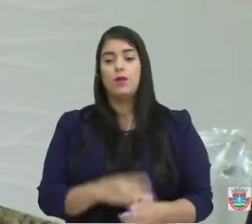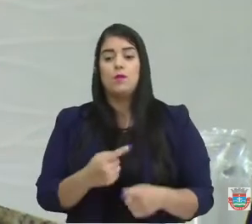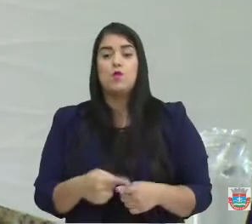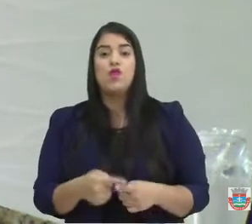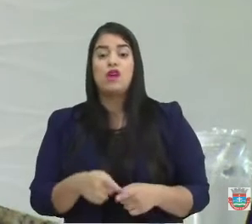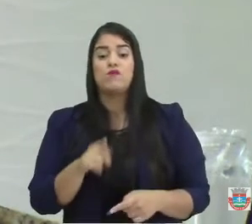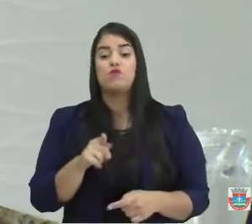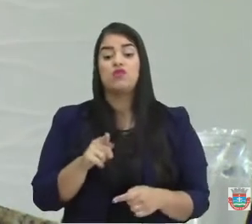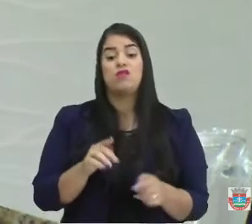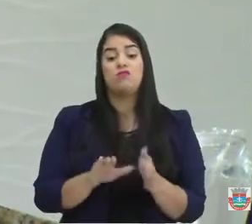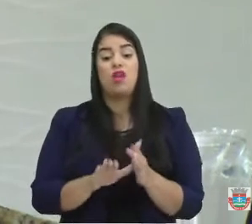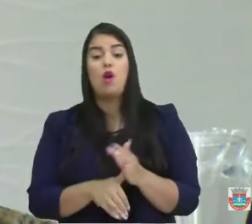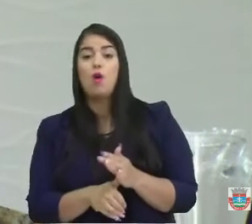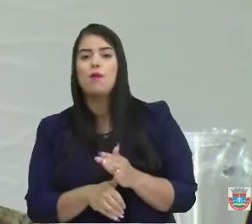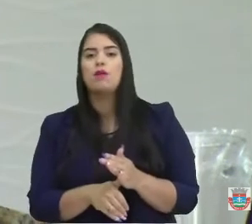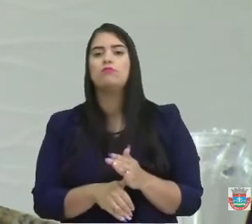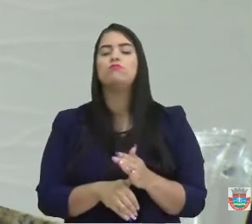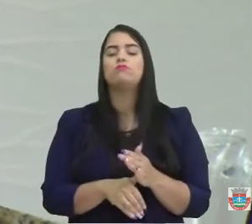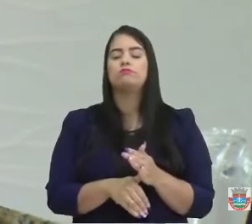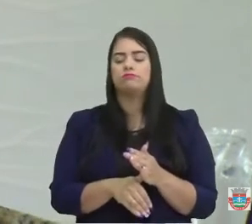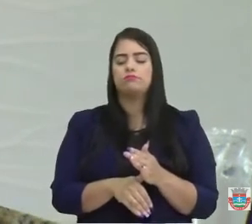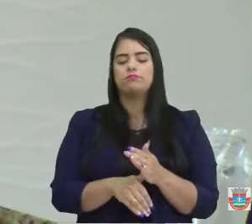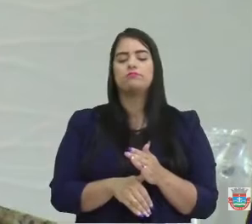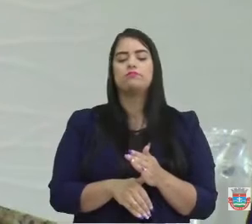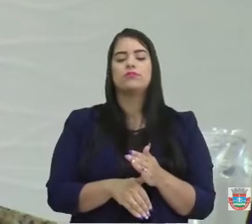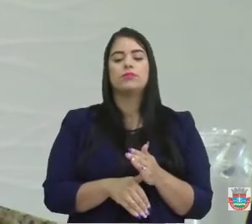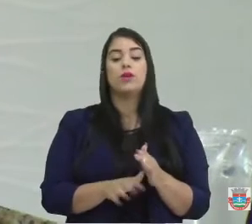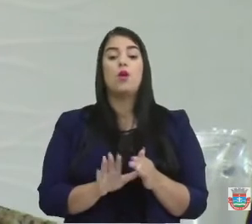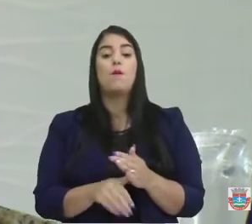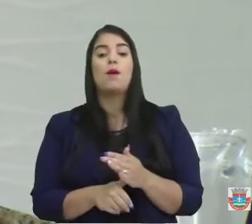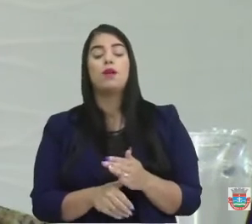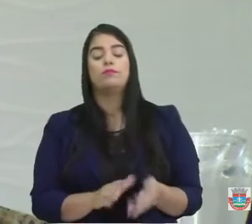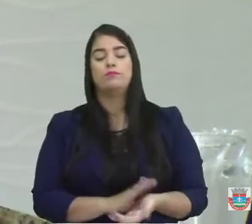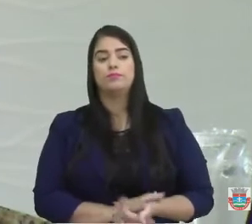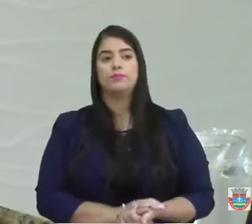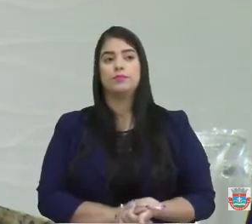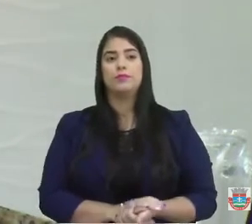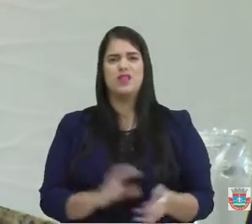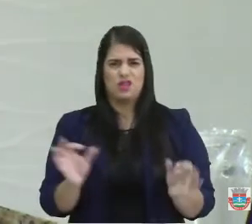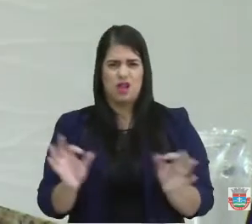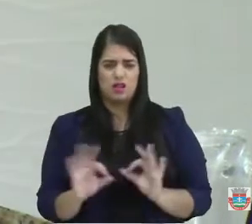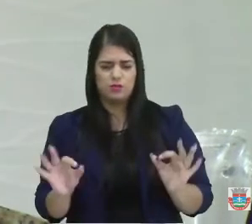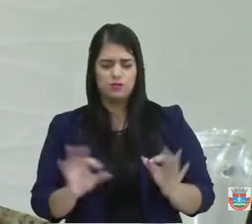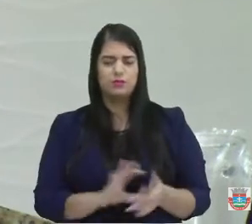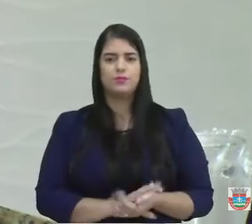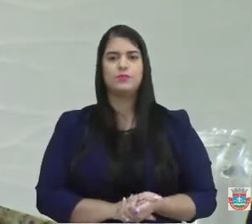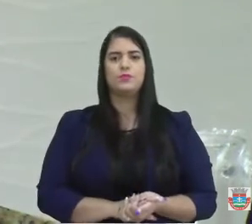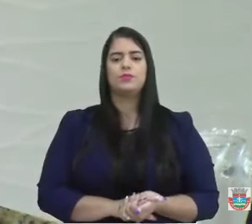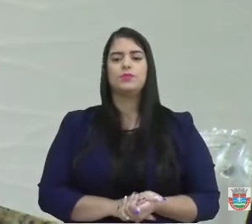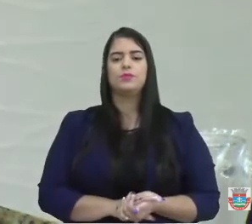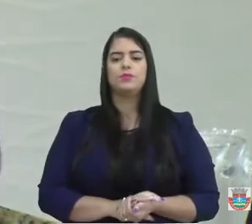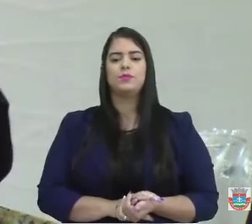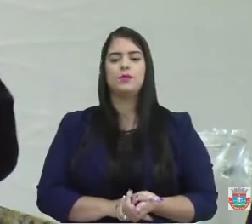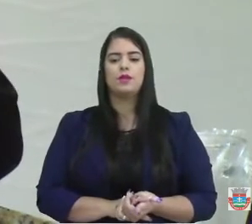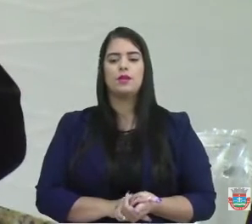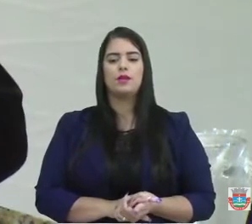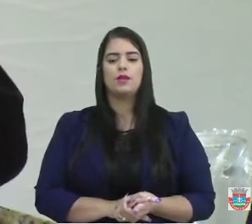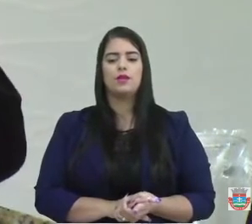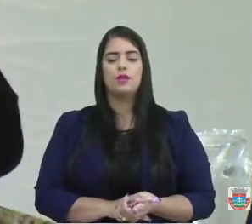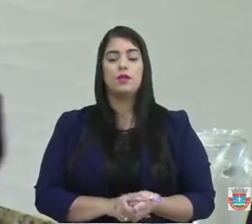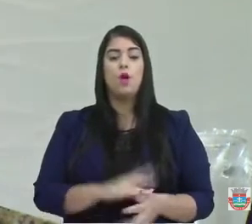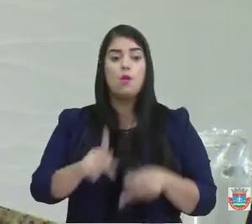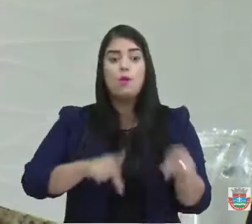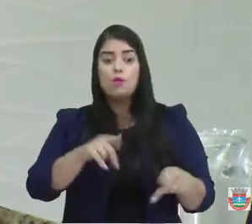aí o dono do mundo. Quando você vem babar o cabelo é porque quer roubá-lo. Tá certo? E aqui eu não faço isso pra ninguém, não. E aqui outra coisa, professor